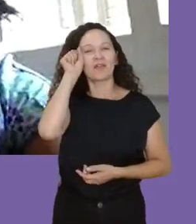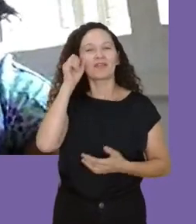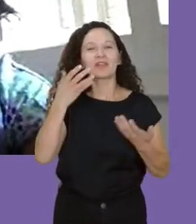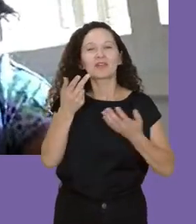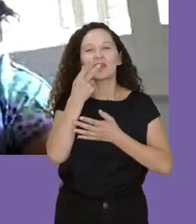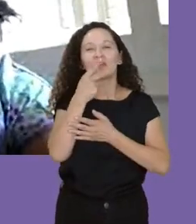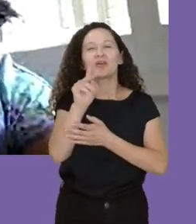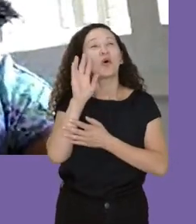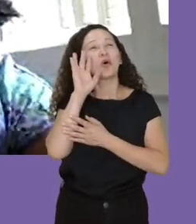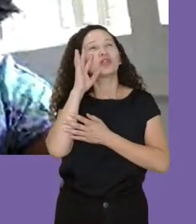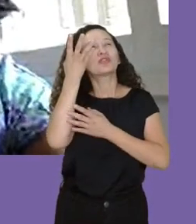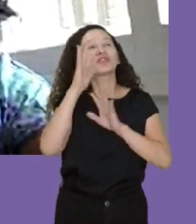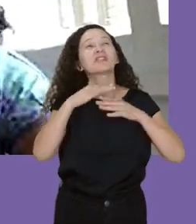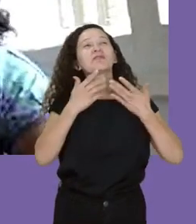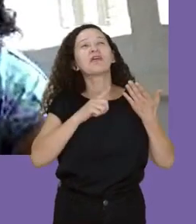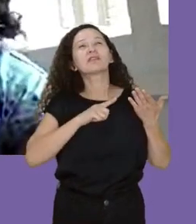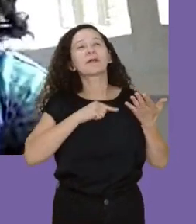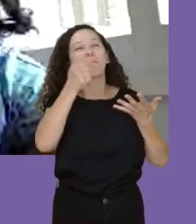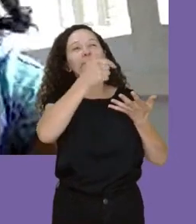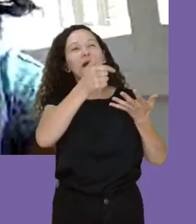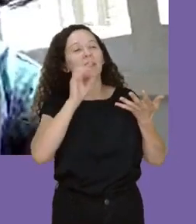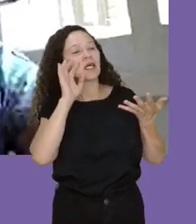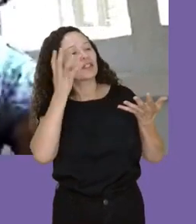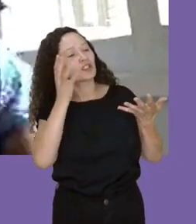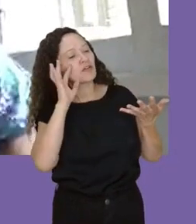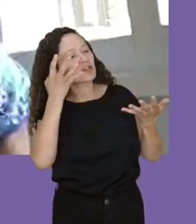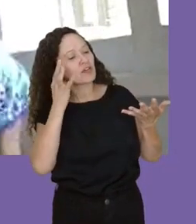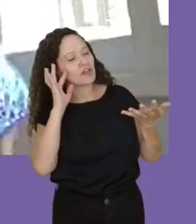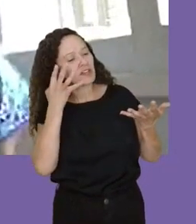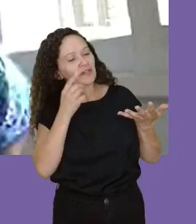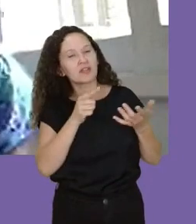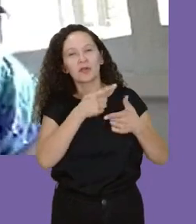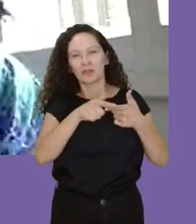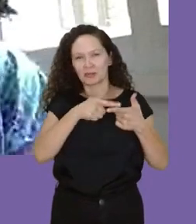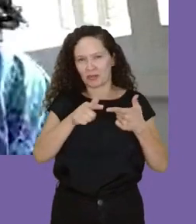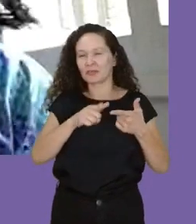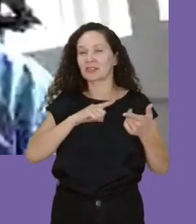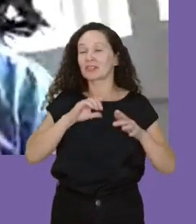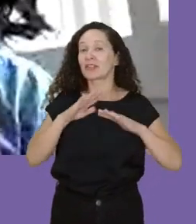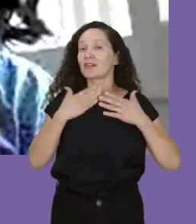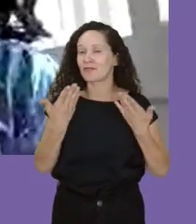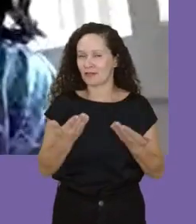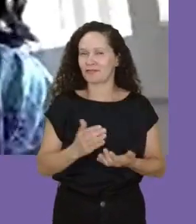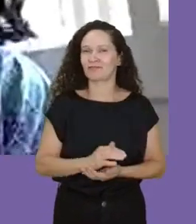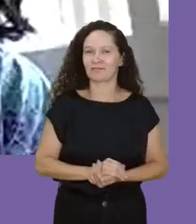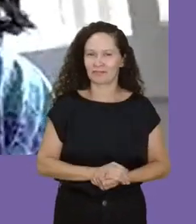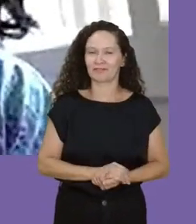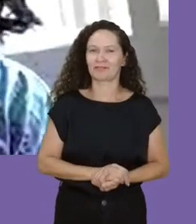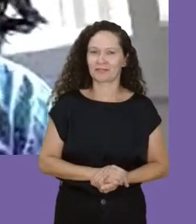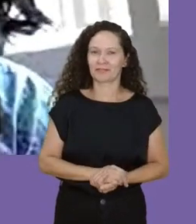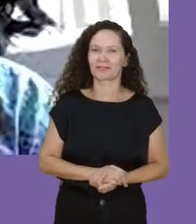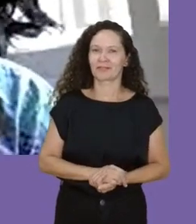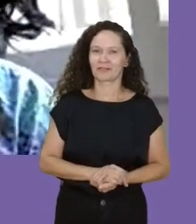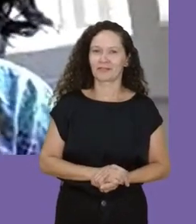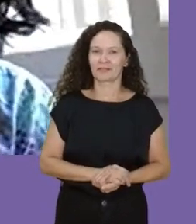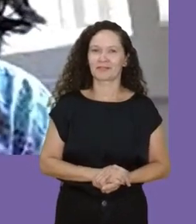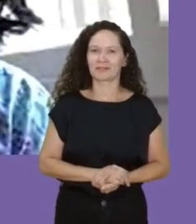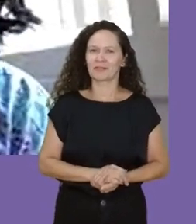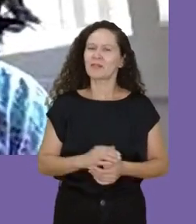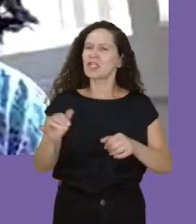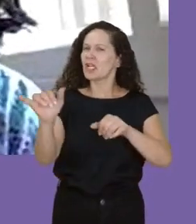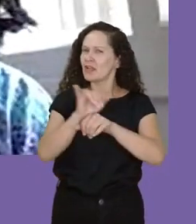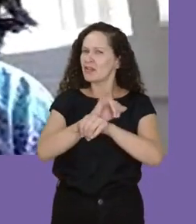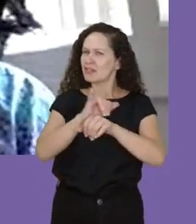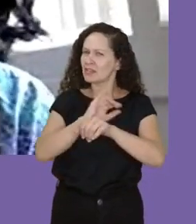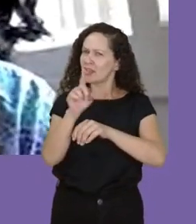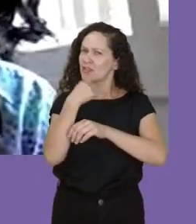as soluções que a gente tem para os mecanismos, né, para enfrentar essa questão. Não chegam a ser soluções prontas, são mecanismos que a